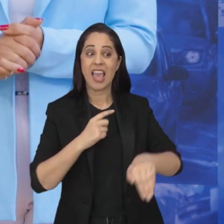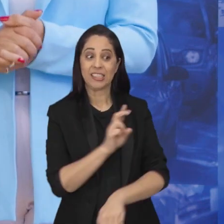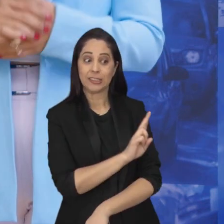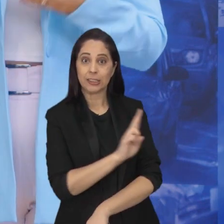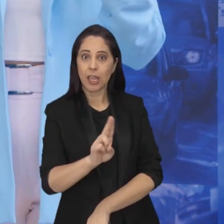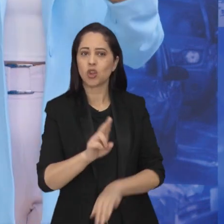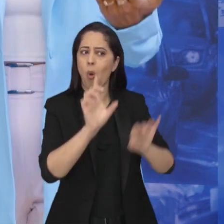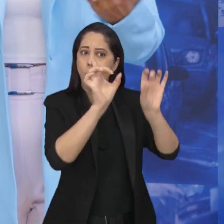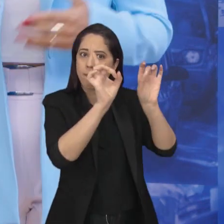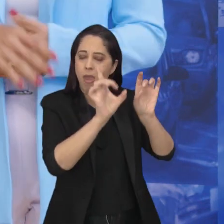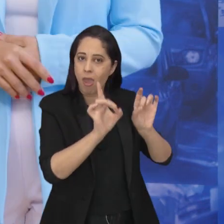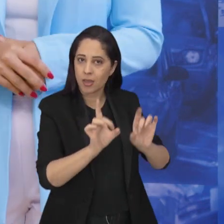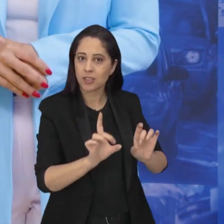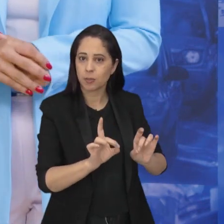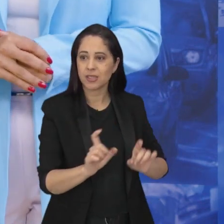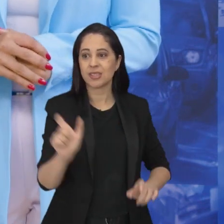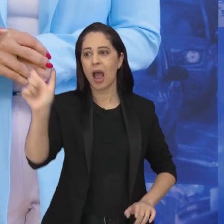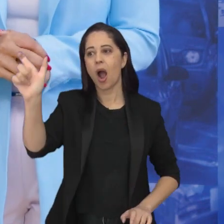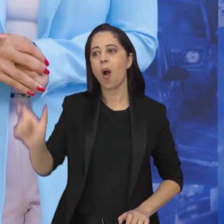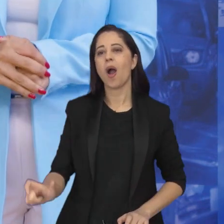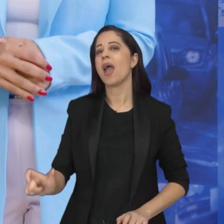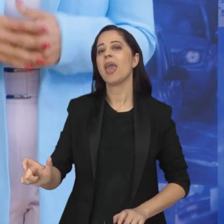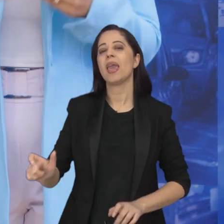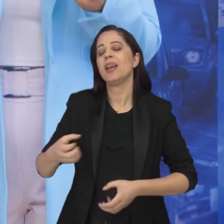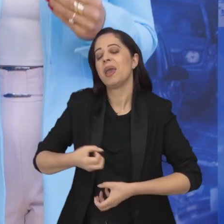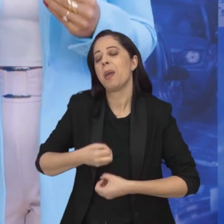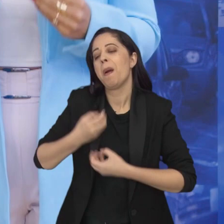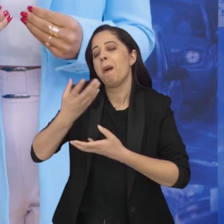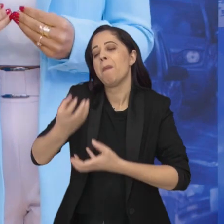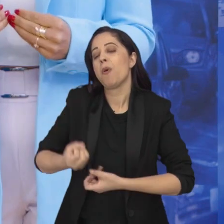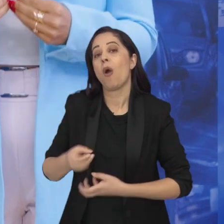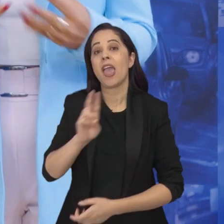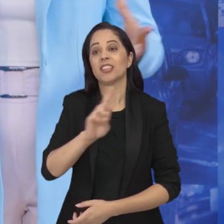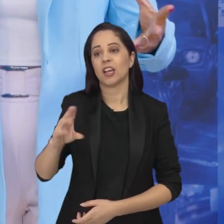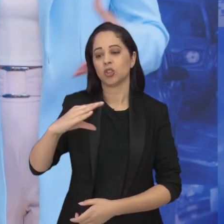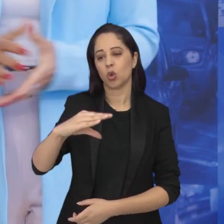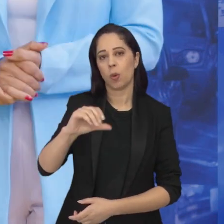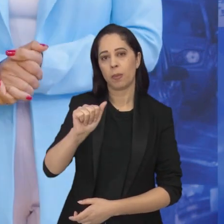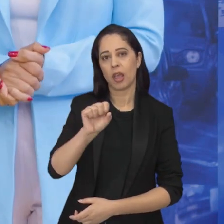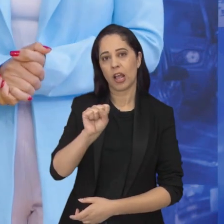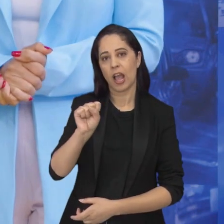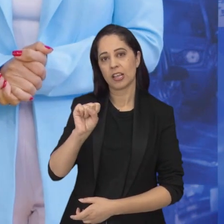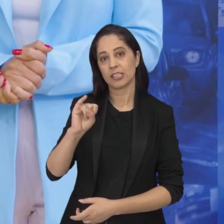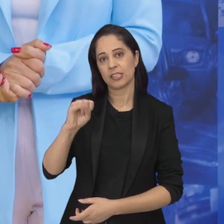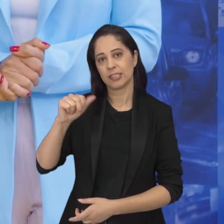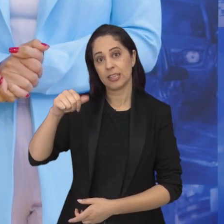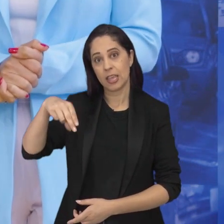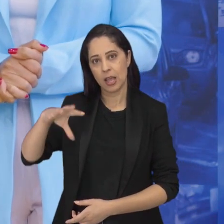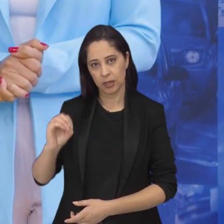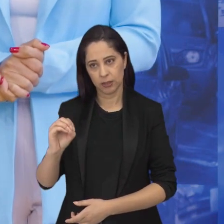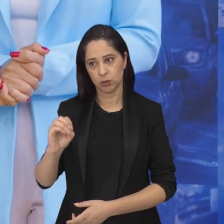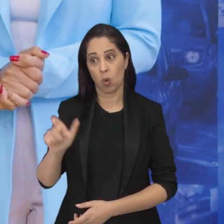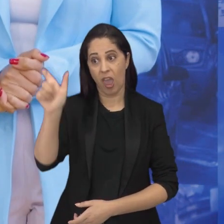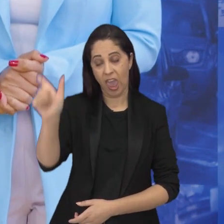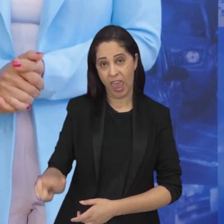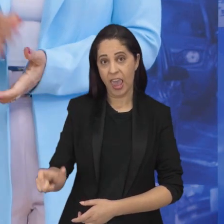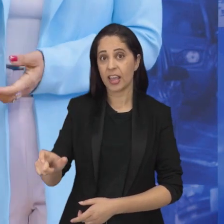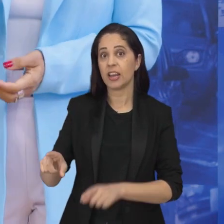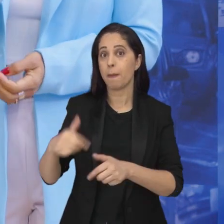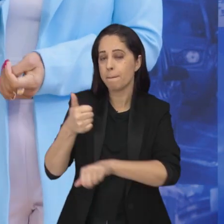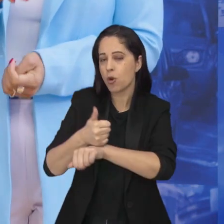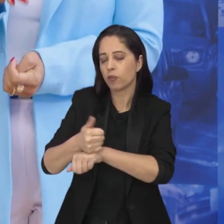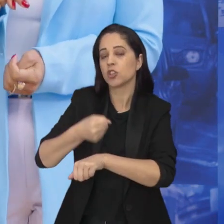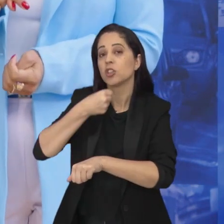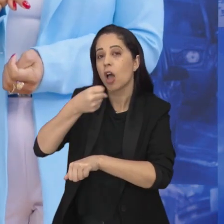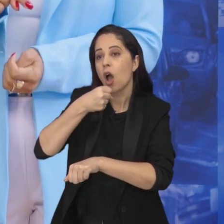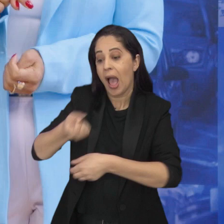de um filho ilustre da cidade, o poeta Cassiano Ricardo, imortal da Academia Brasileira de Letras. O jornalista, nascido